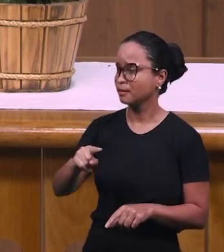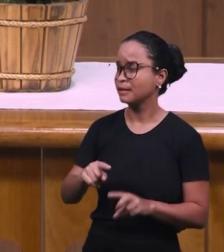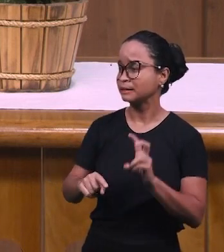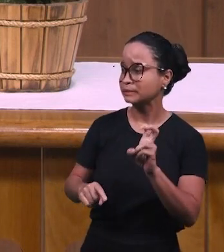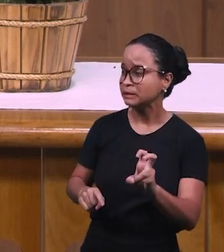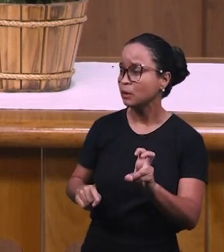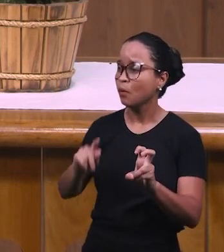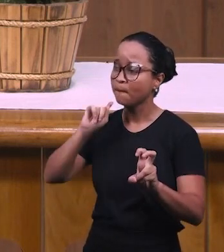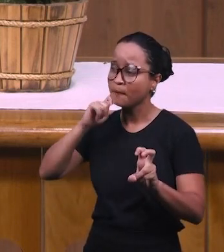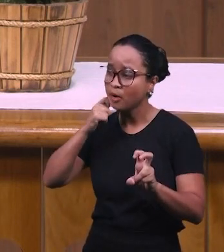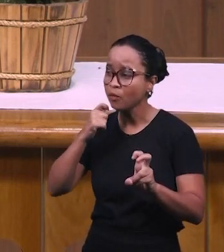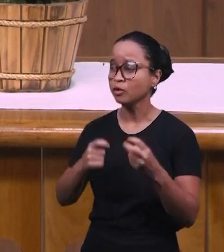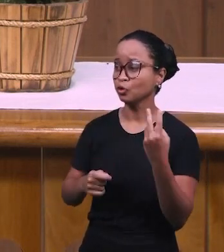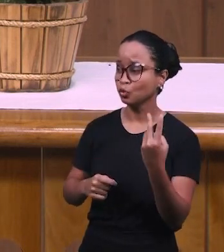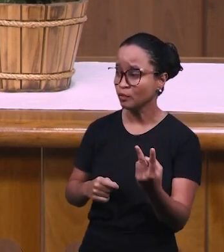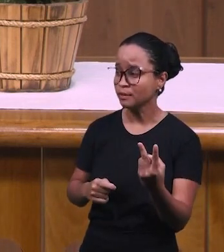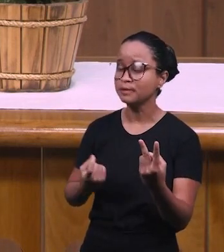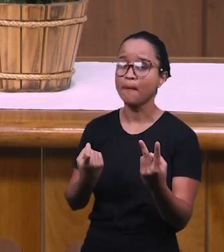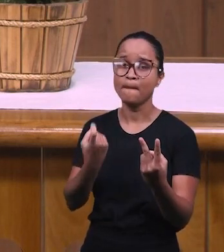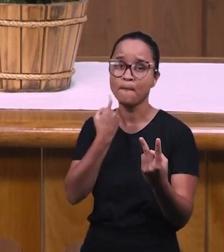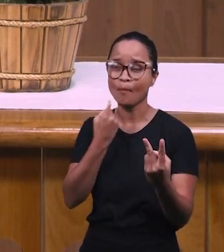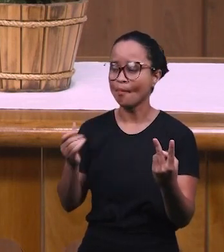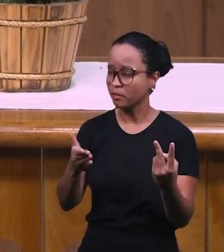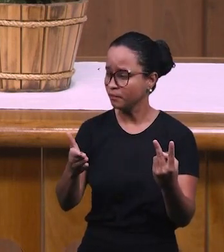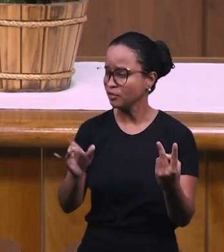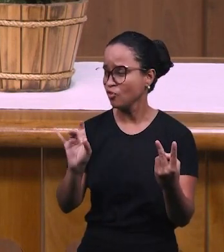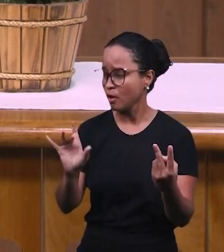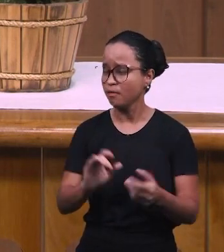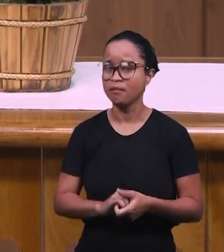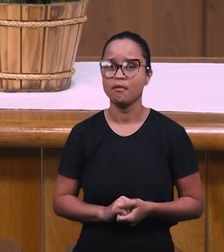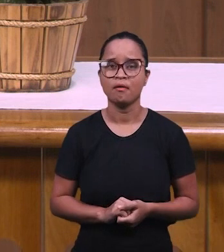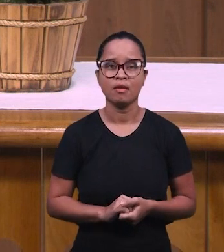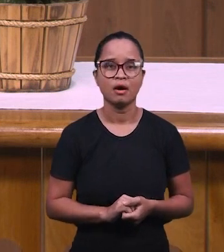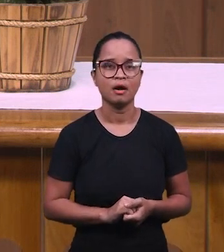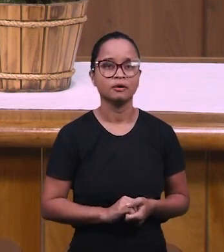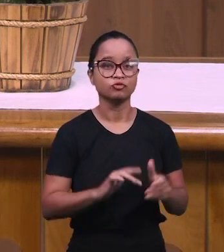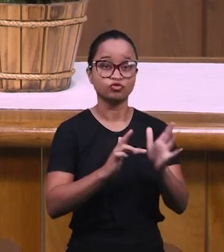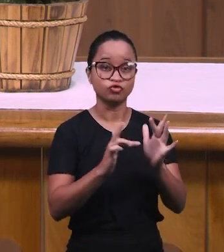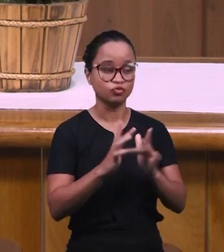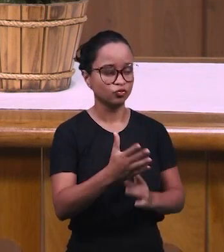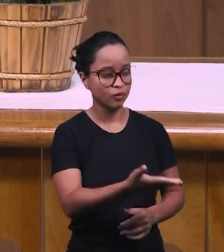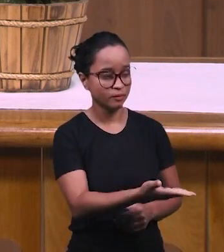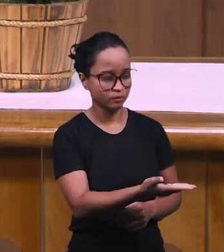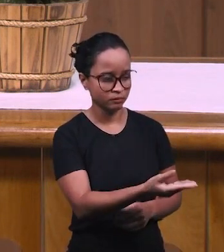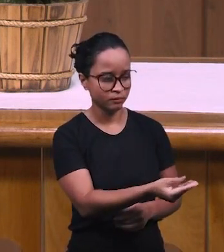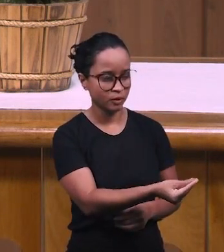5 pães e 2 peixes. E o Senhor Jesus, tomando aqueles